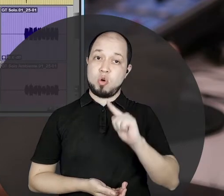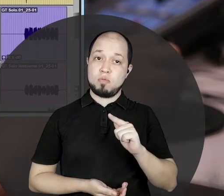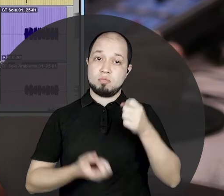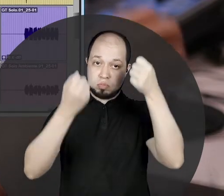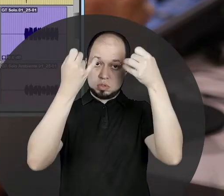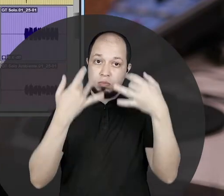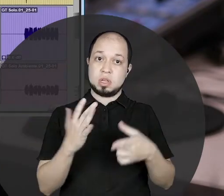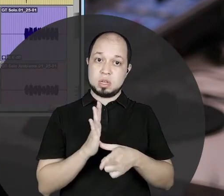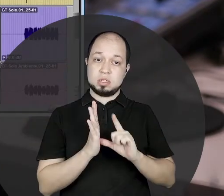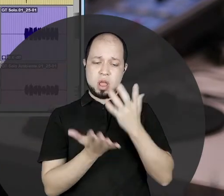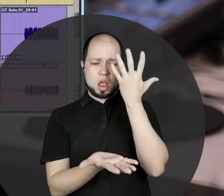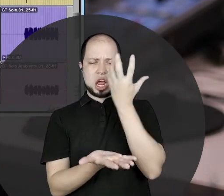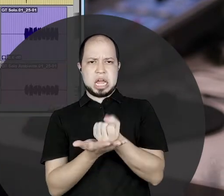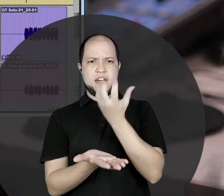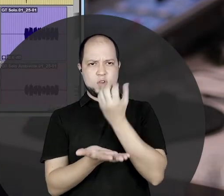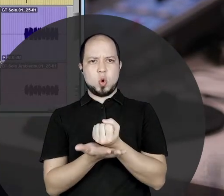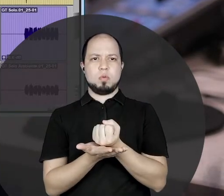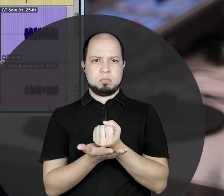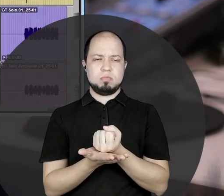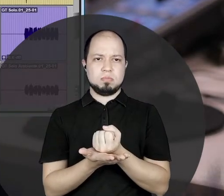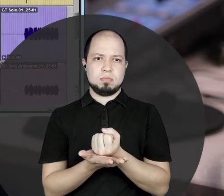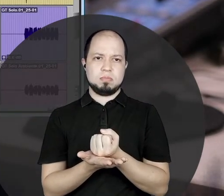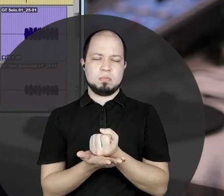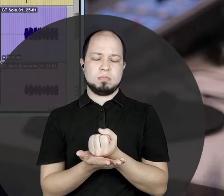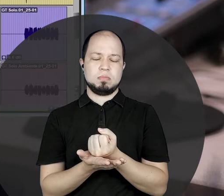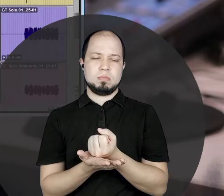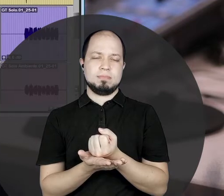E aí, de novo, como eu disse, como a gente já gravou com bastante.